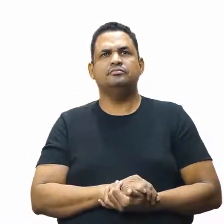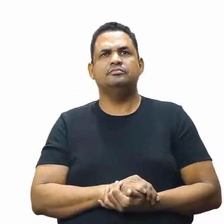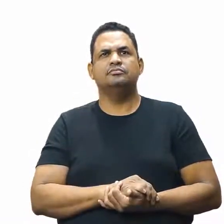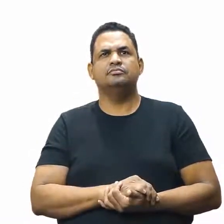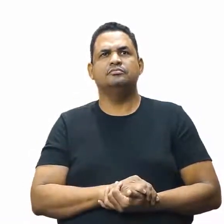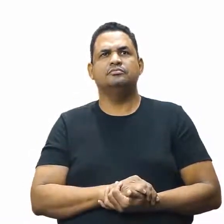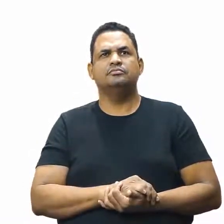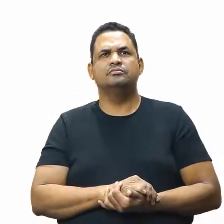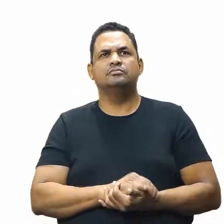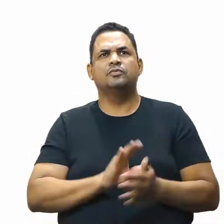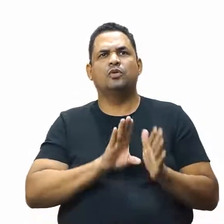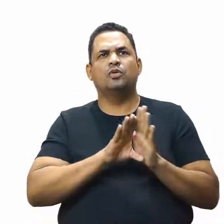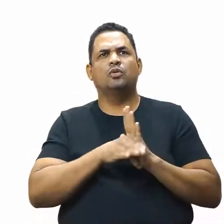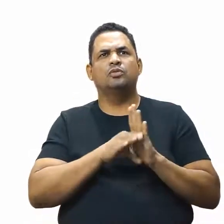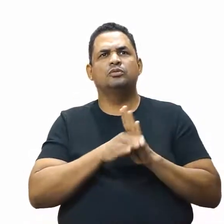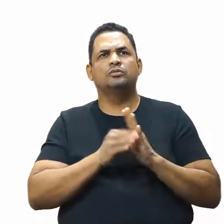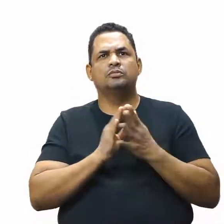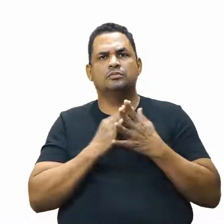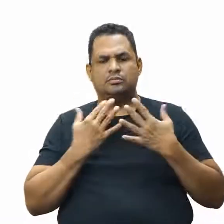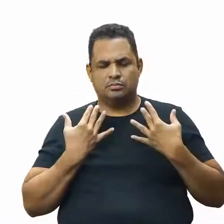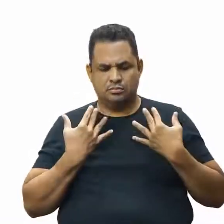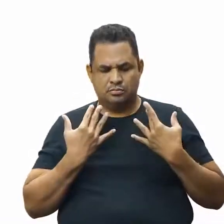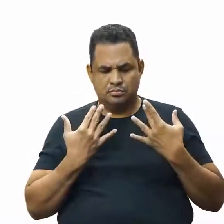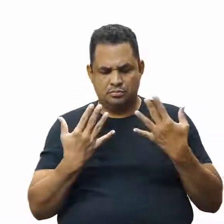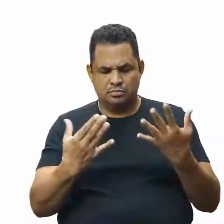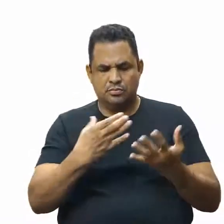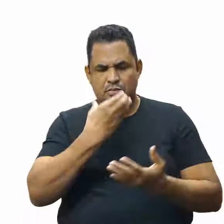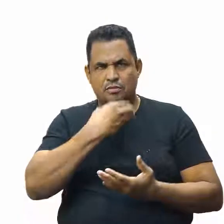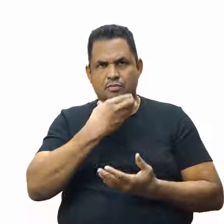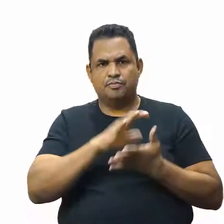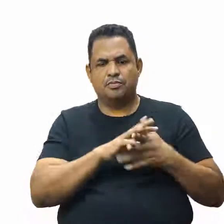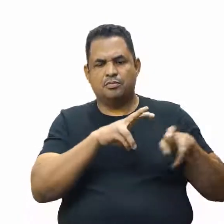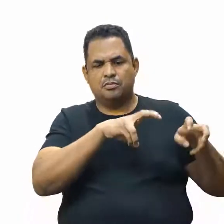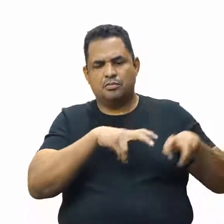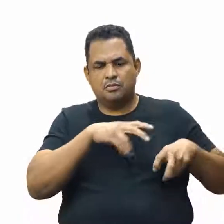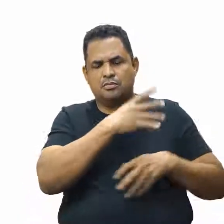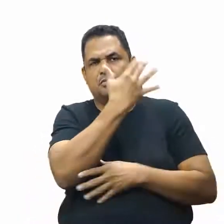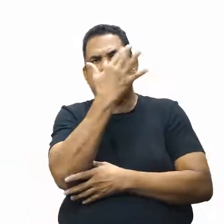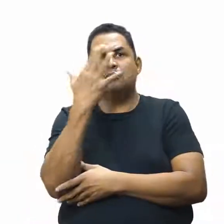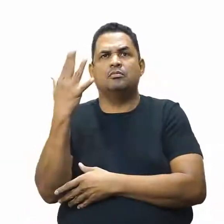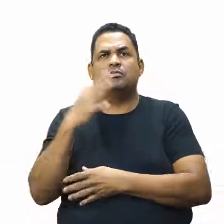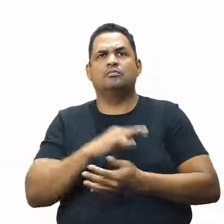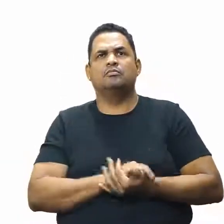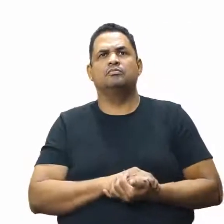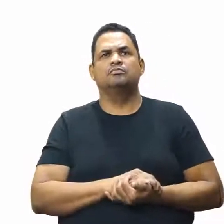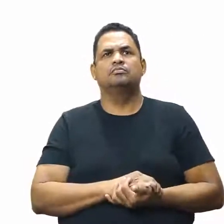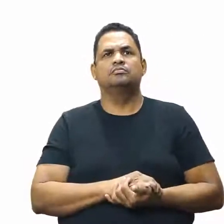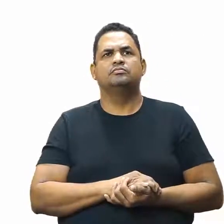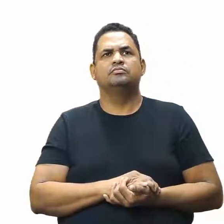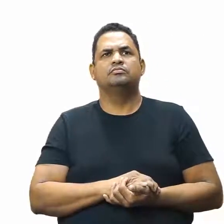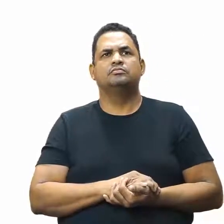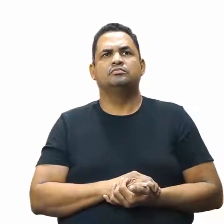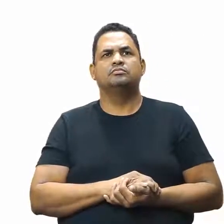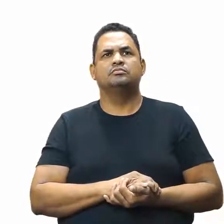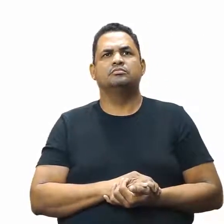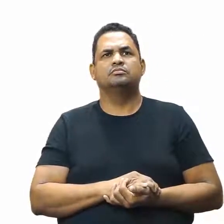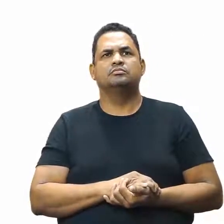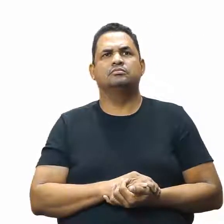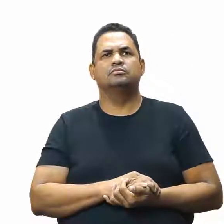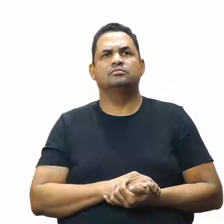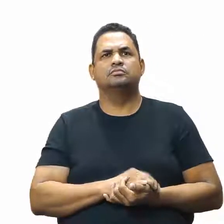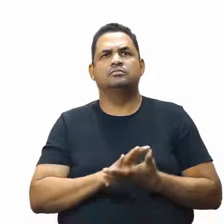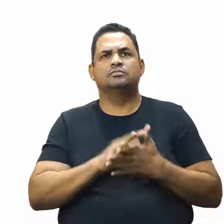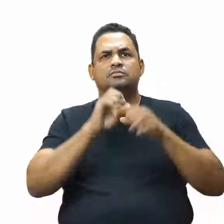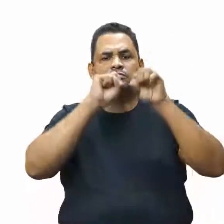3. Defina pomares agroflorestais. Vamos lá.